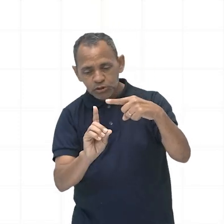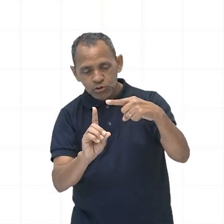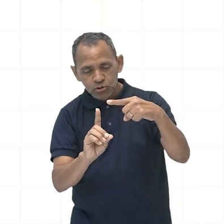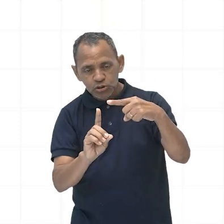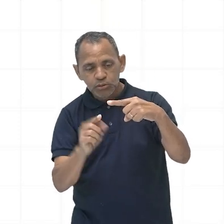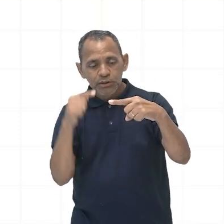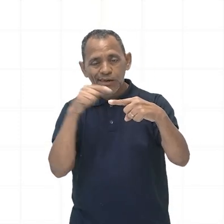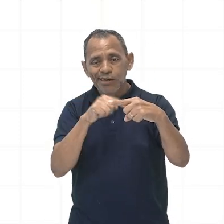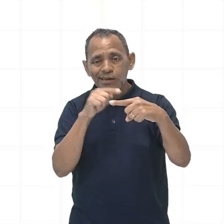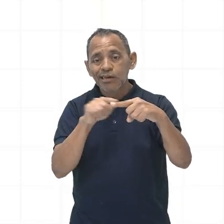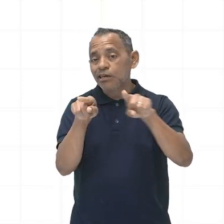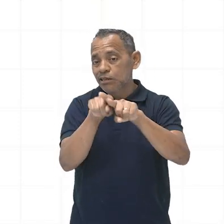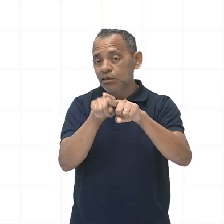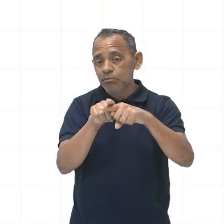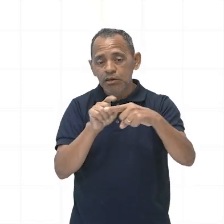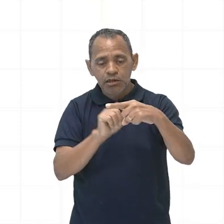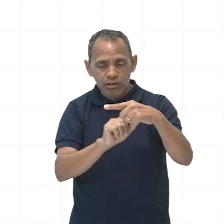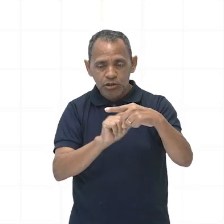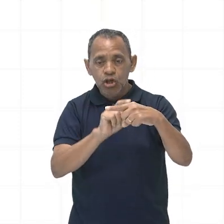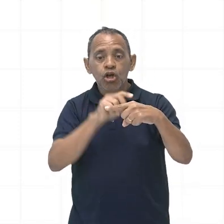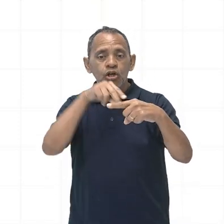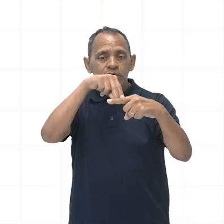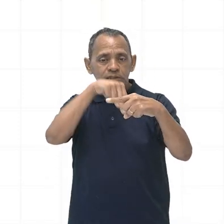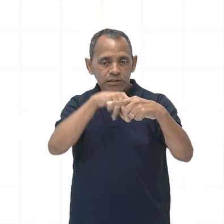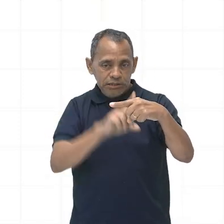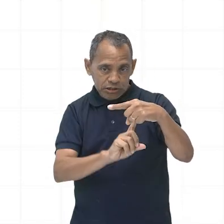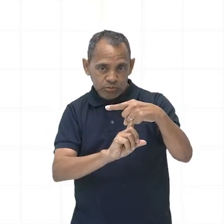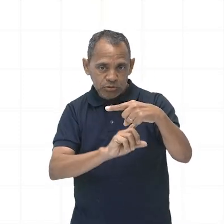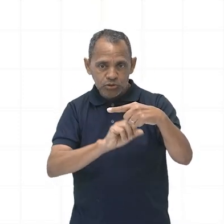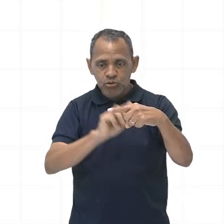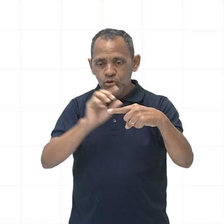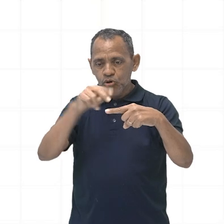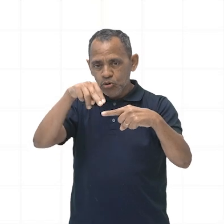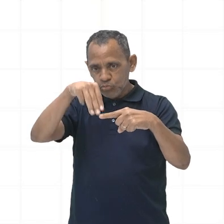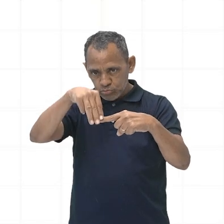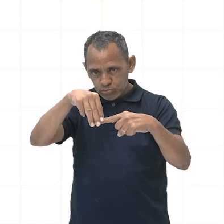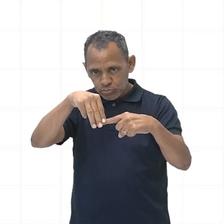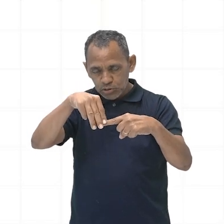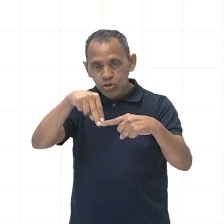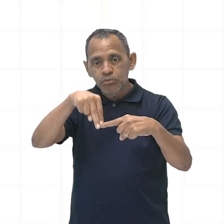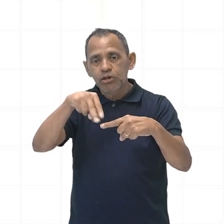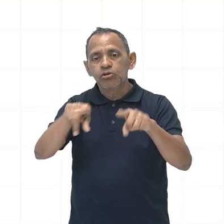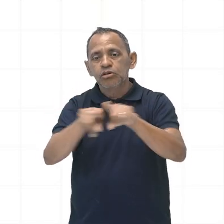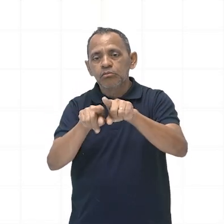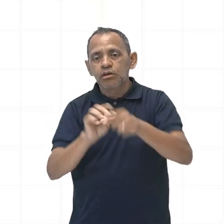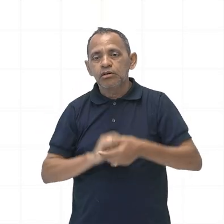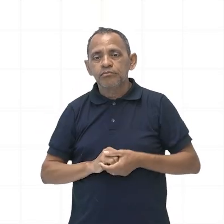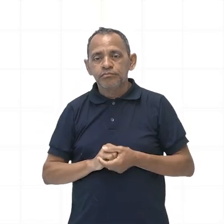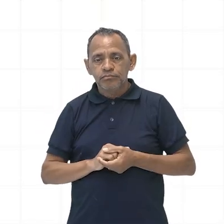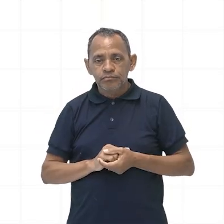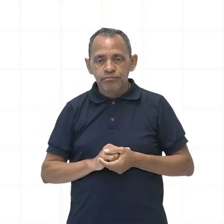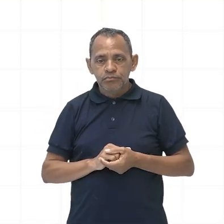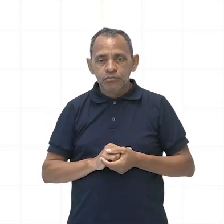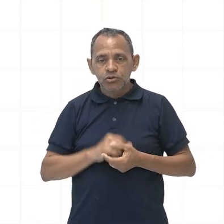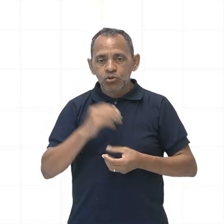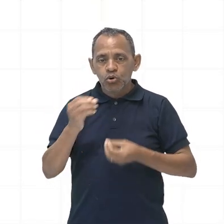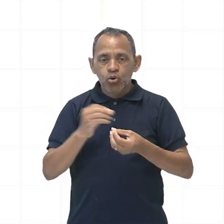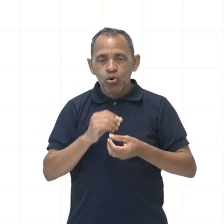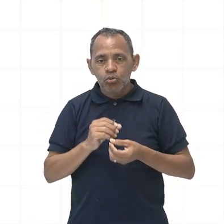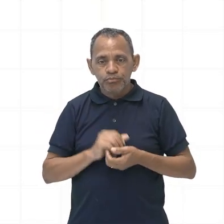nossa terceira. A hipotenusa multiplicado pela altura é igual ao produto